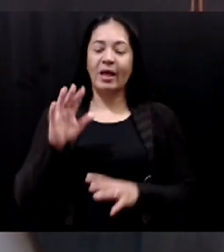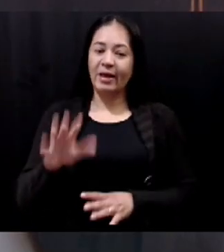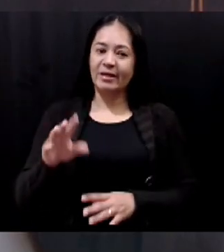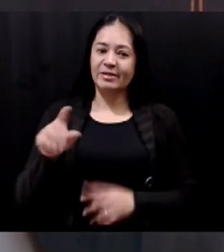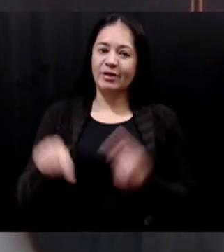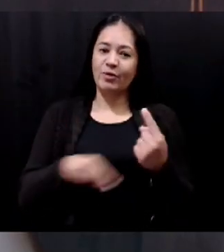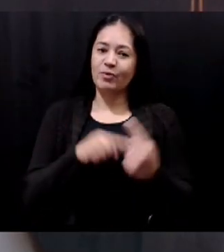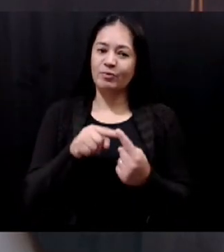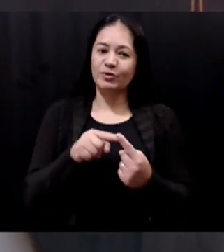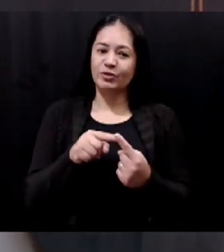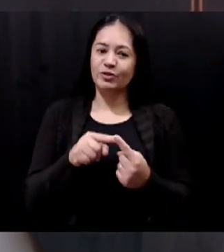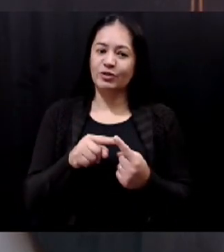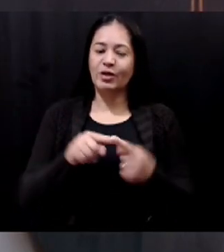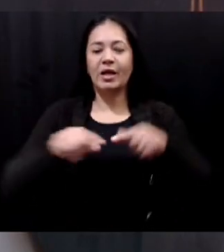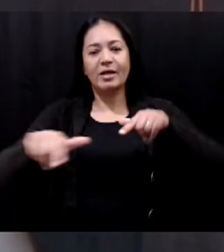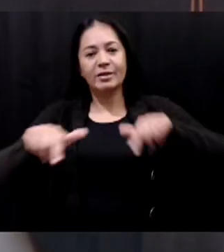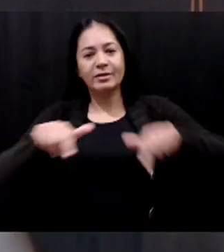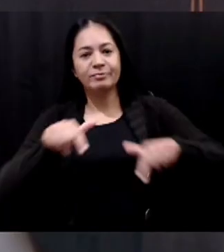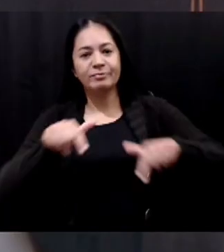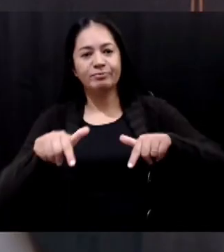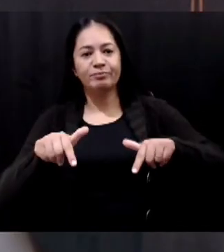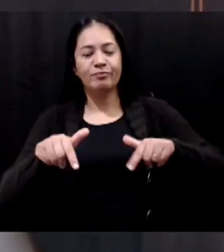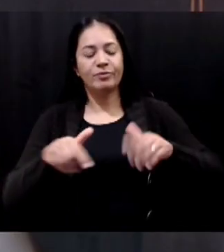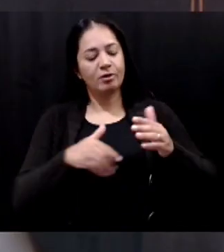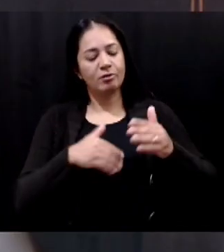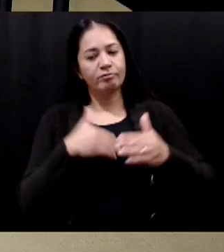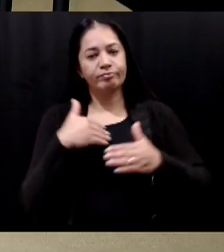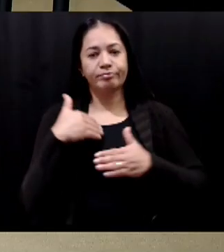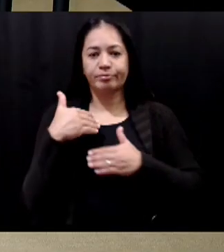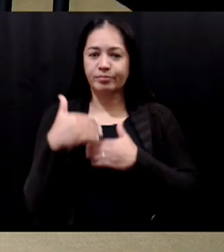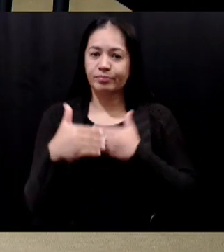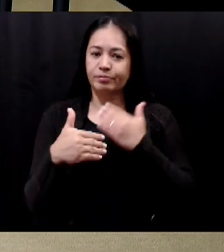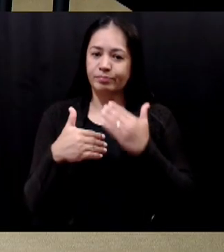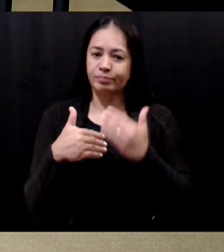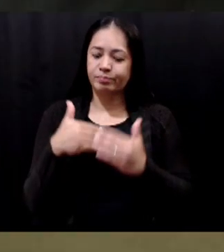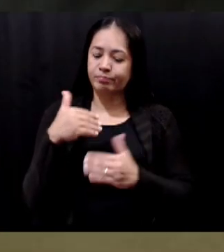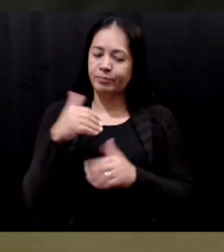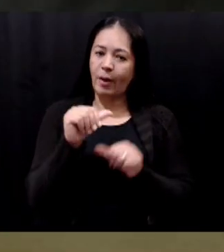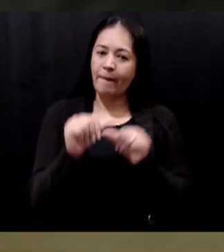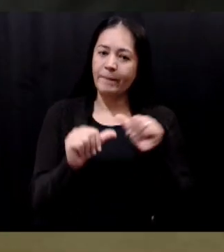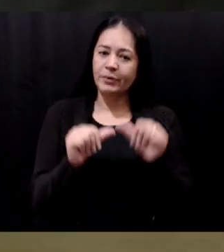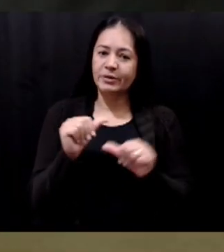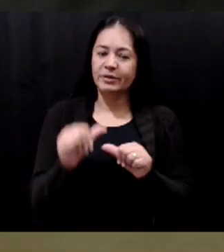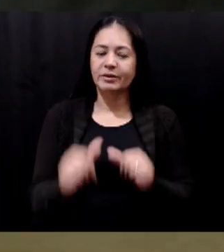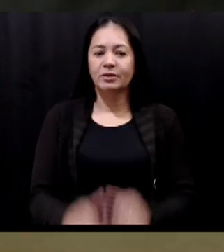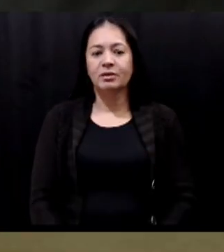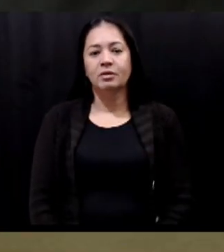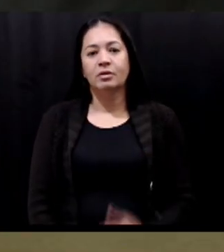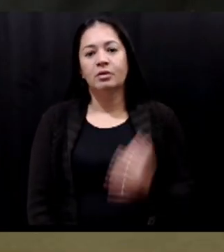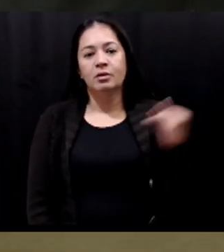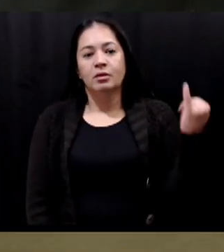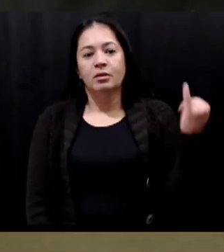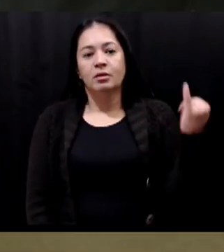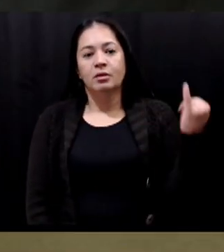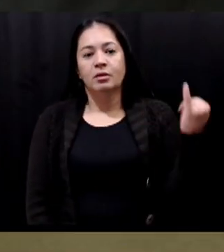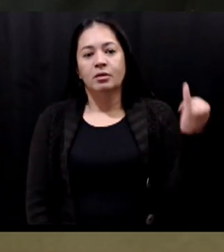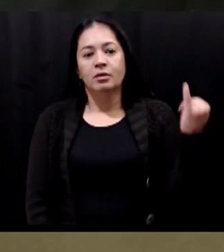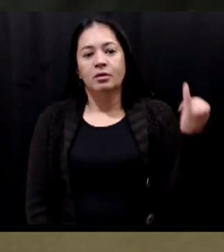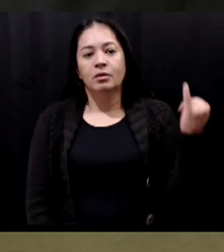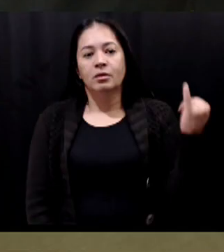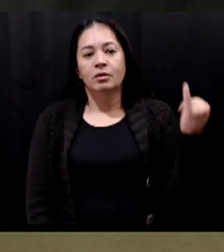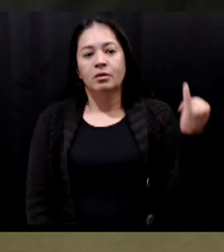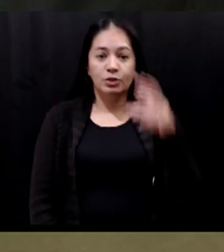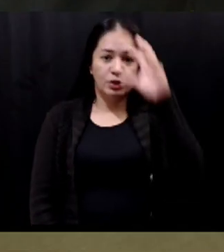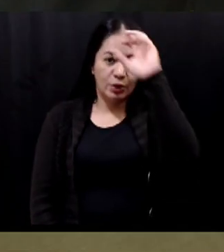gradativamente com essa mudança de hábitos alimentares. Importante, mais uma que a gente aprende hoje, nós precisamos que a dieta se encaixe